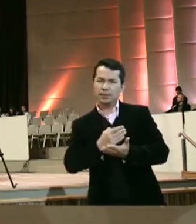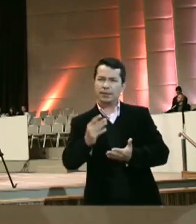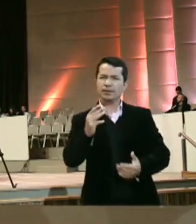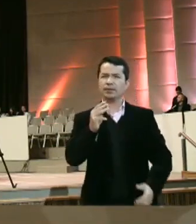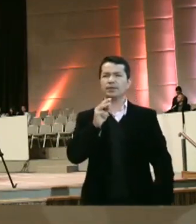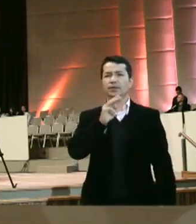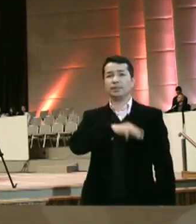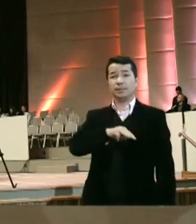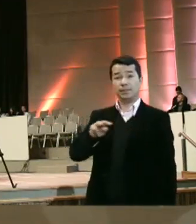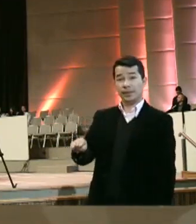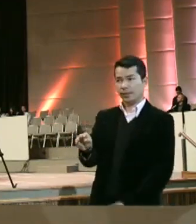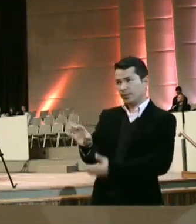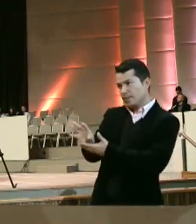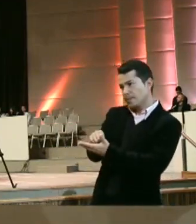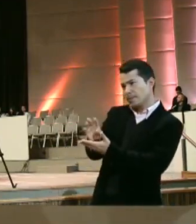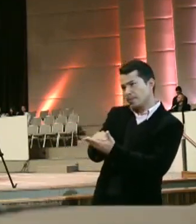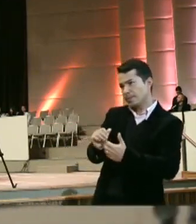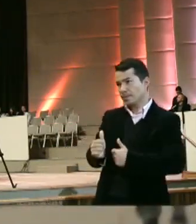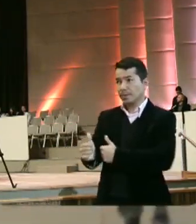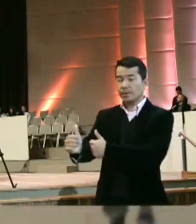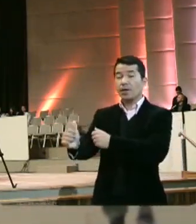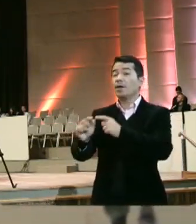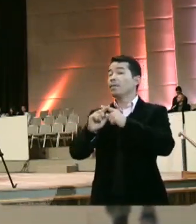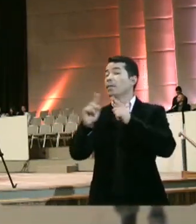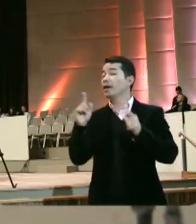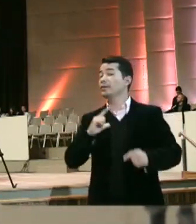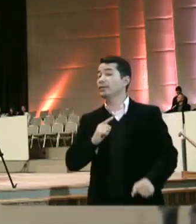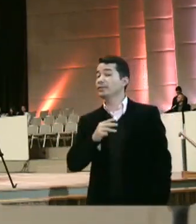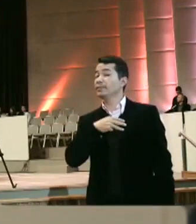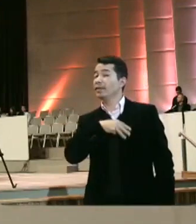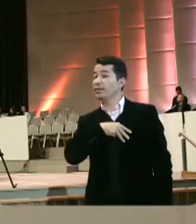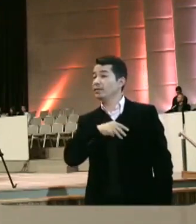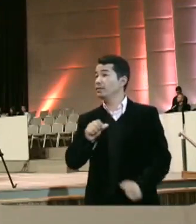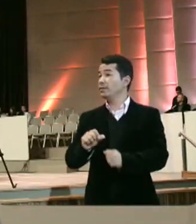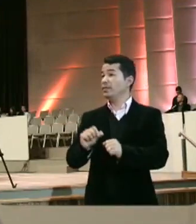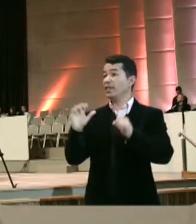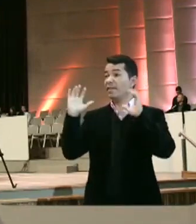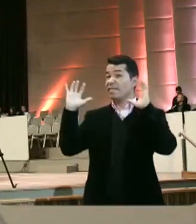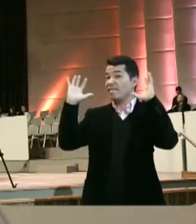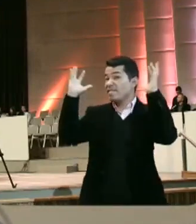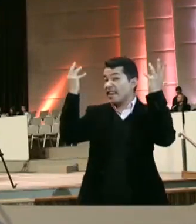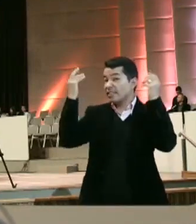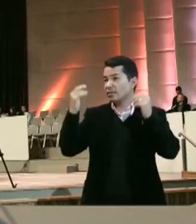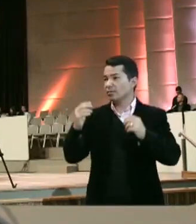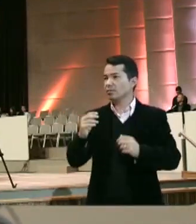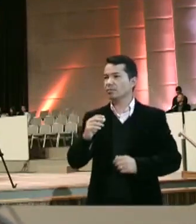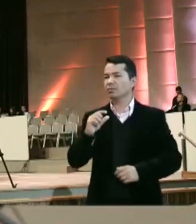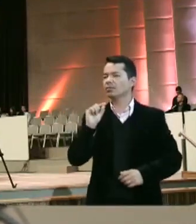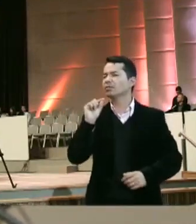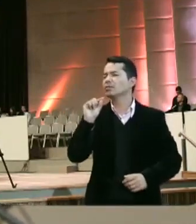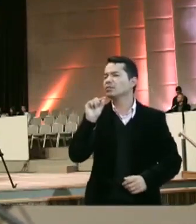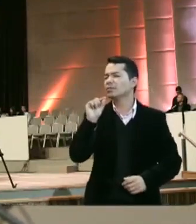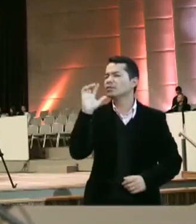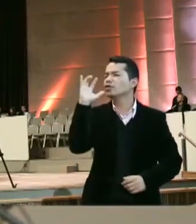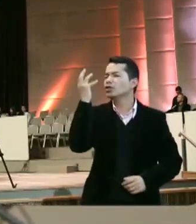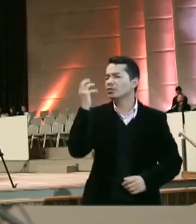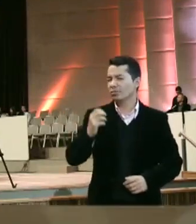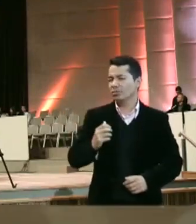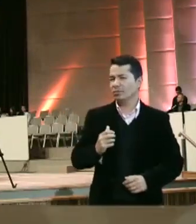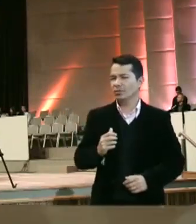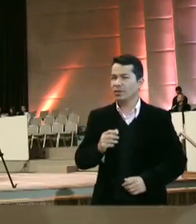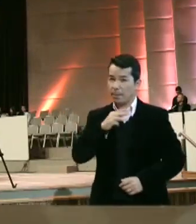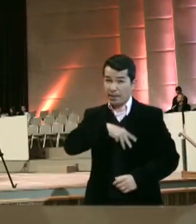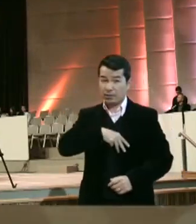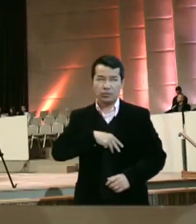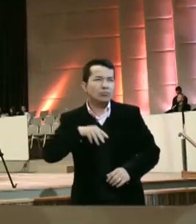sua vida, ele faz uma festa na sua casa. E ele chama então as pessoas todas que ele conhece,